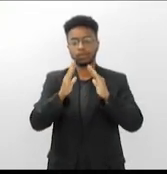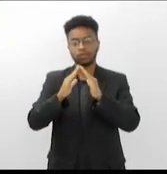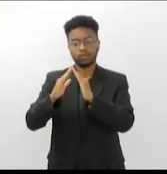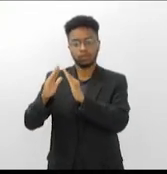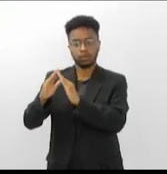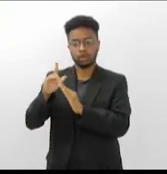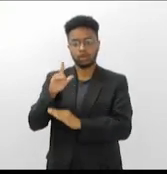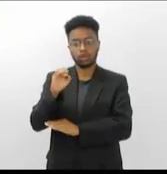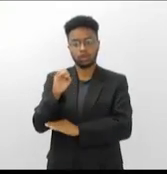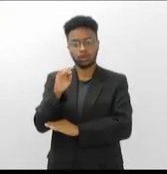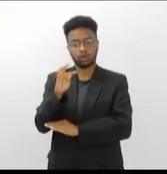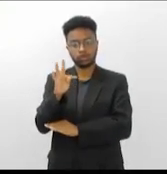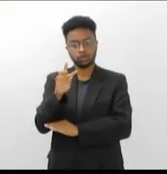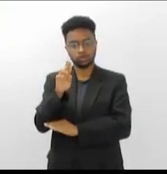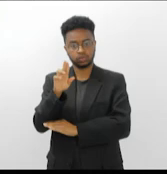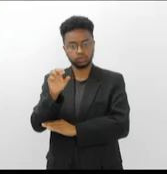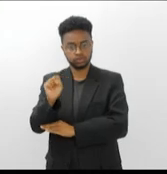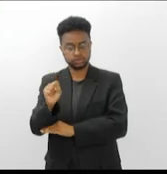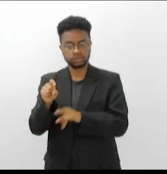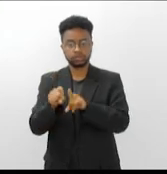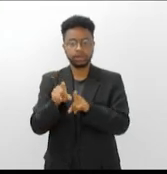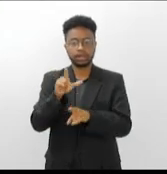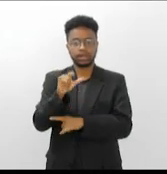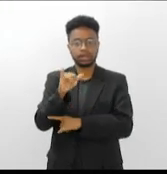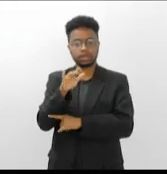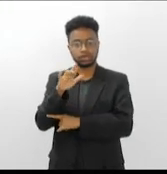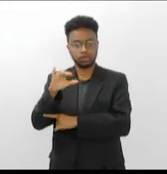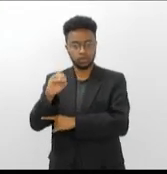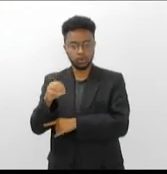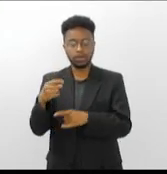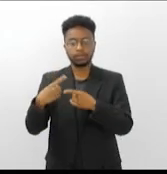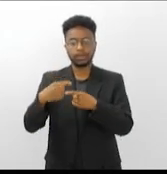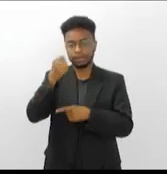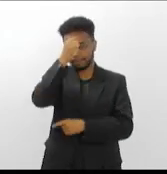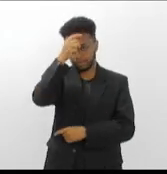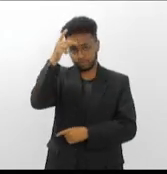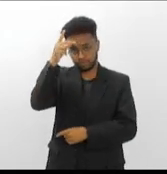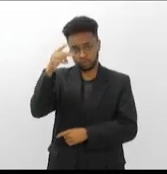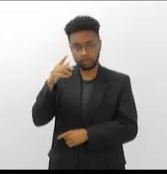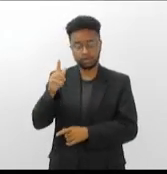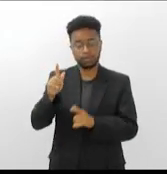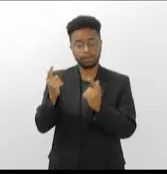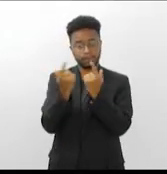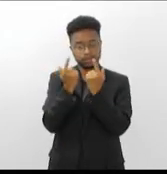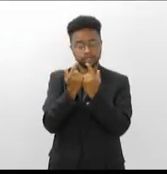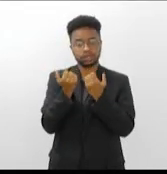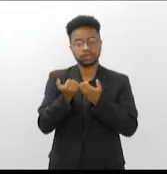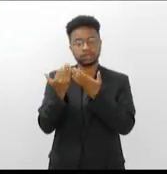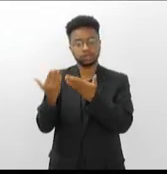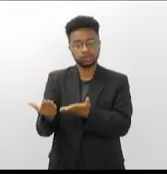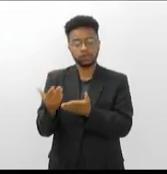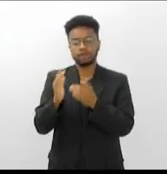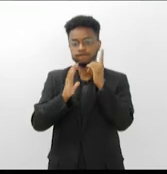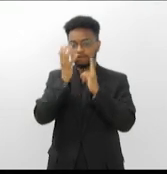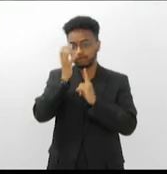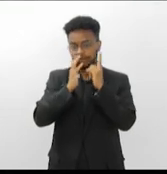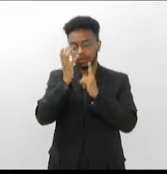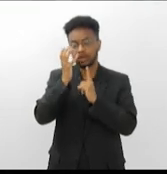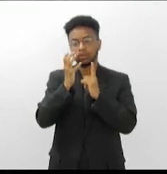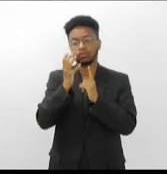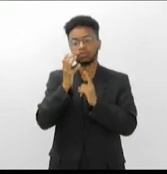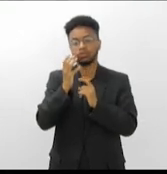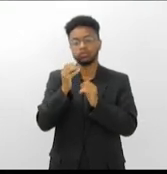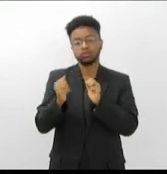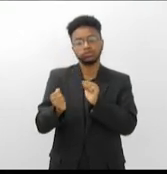Lótus e Lírio, onde a Prefeitura Municipal de Magé entregou, no início desse ano, em fevereiro,